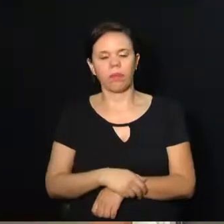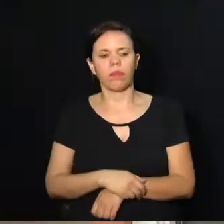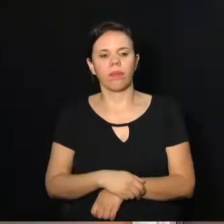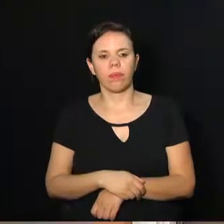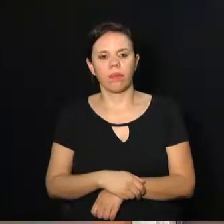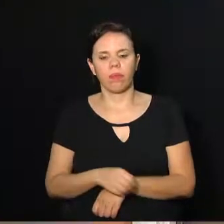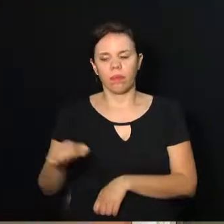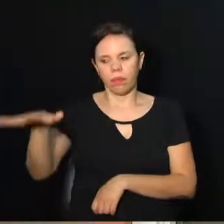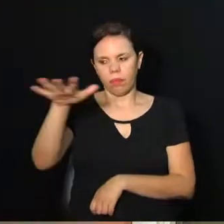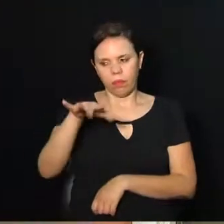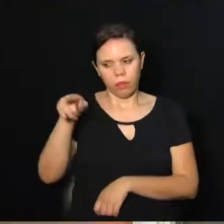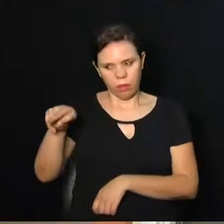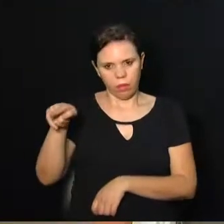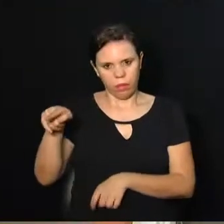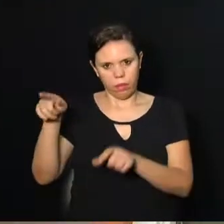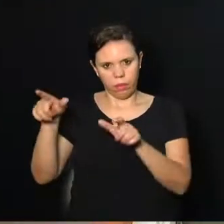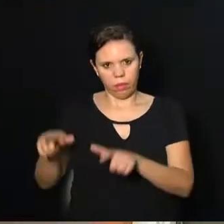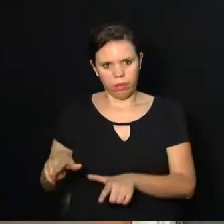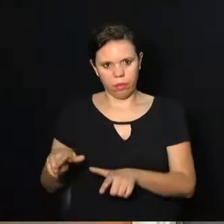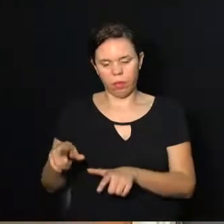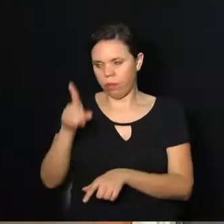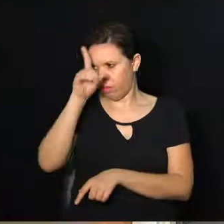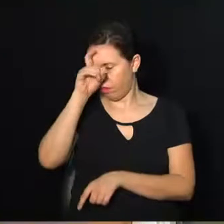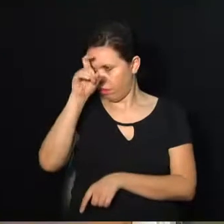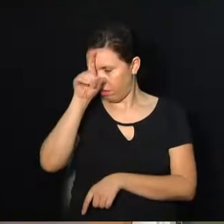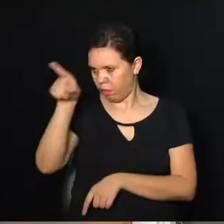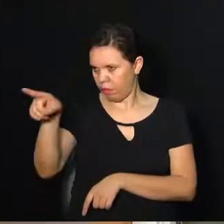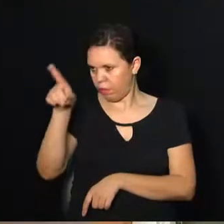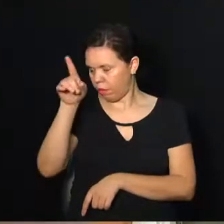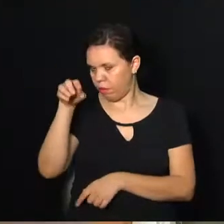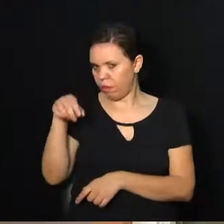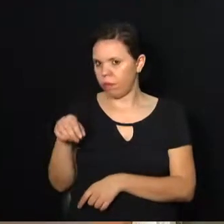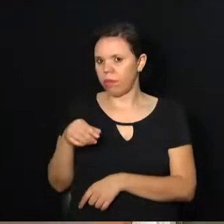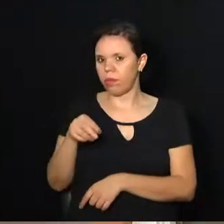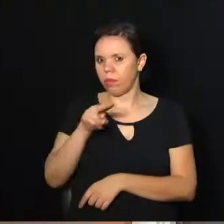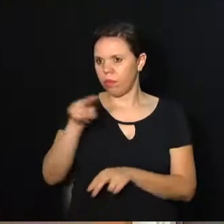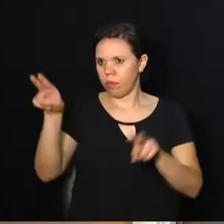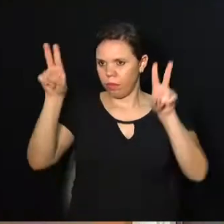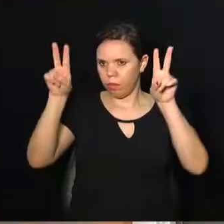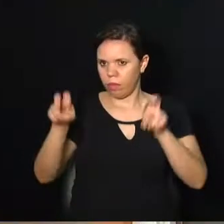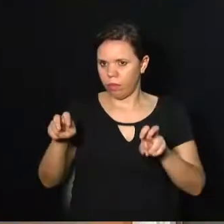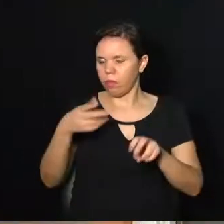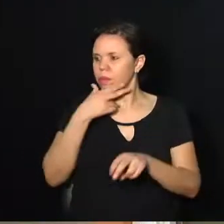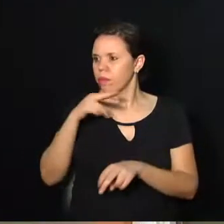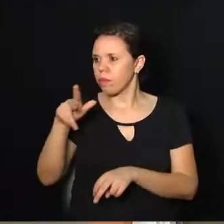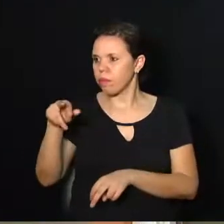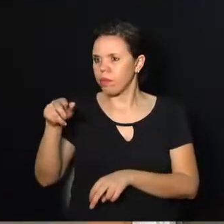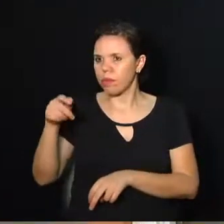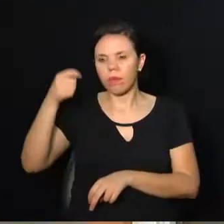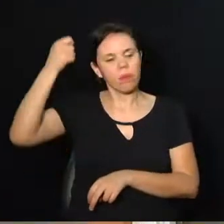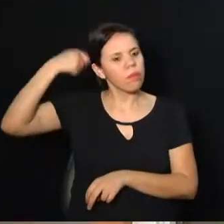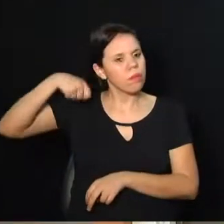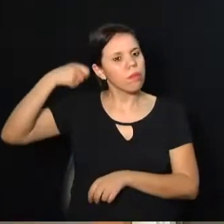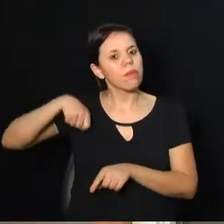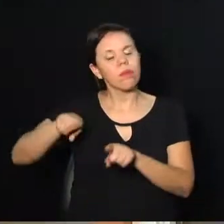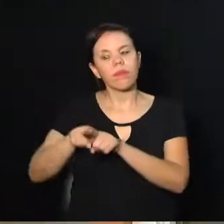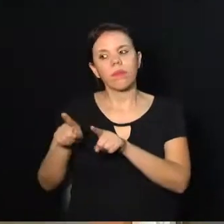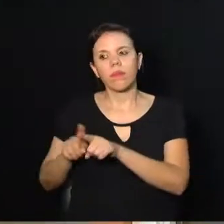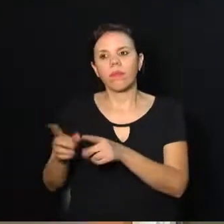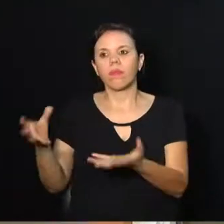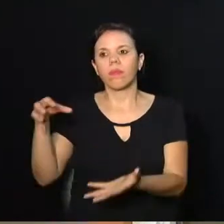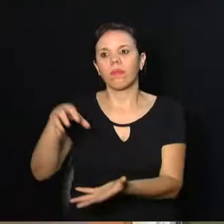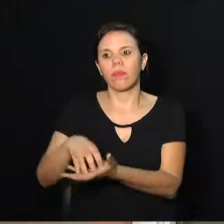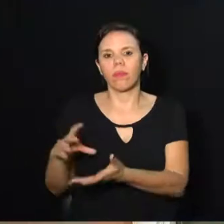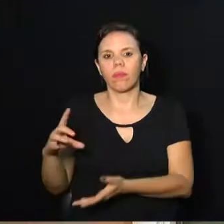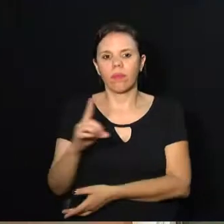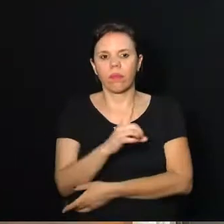no ambiente ali do Hospital Irmãos Penteado, onde ficou a sede da coordenadoria, logo chegou uma outra assistente social